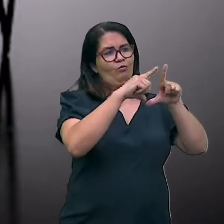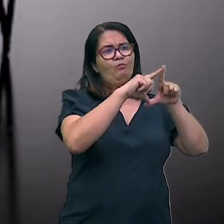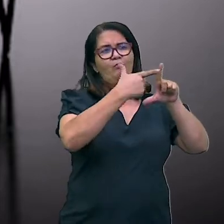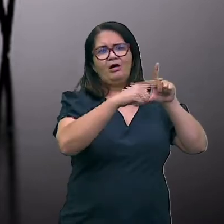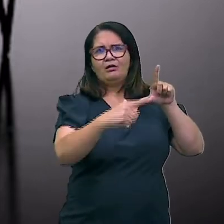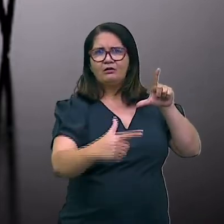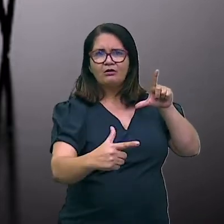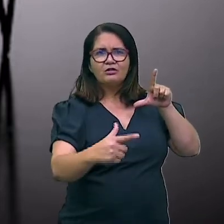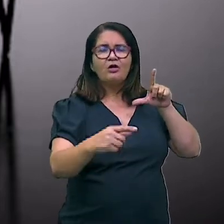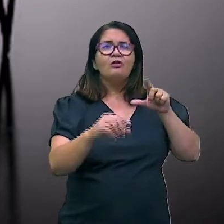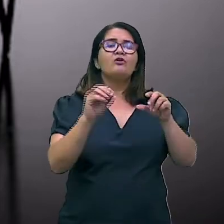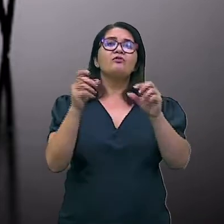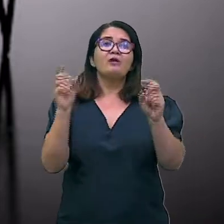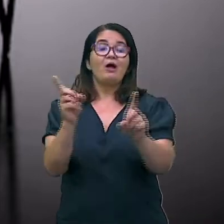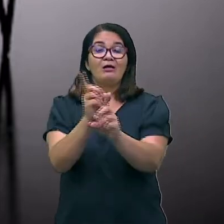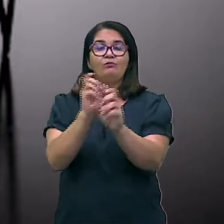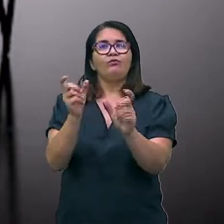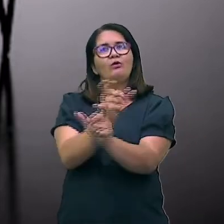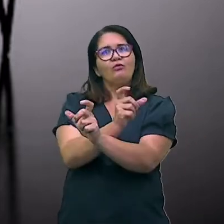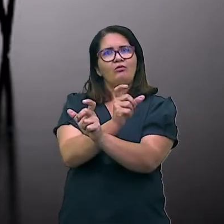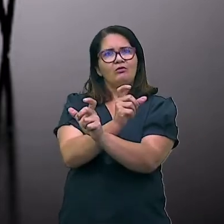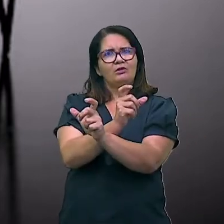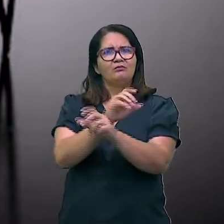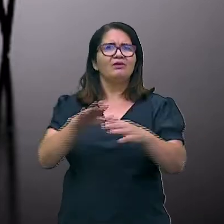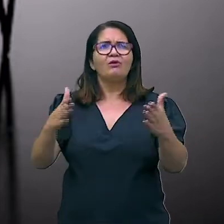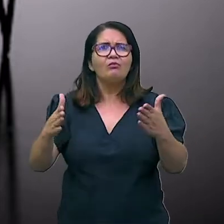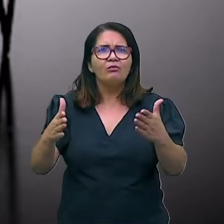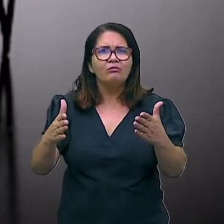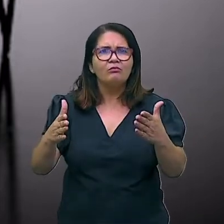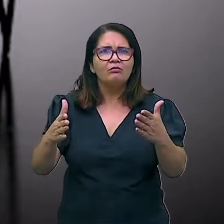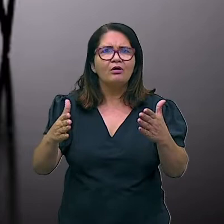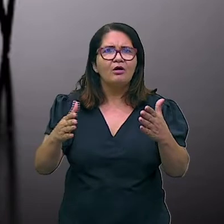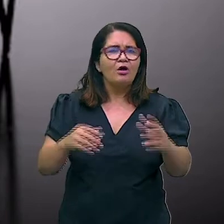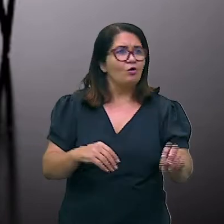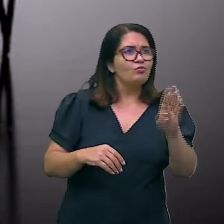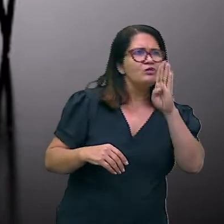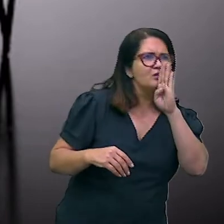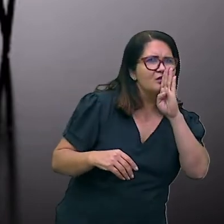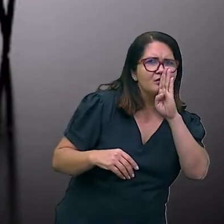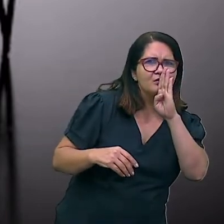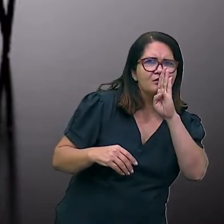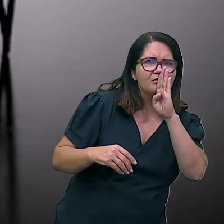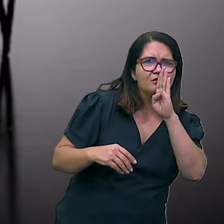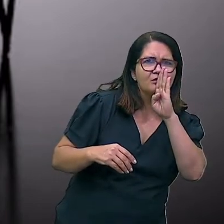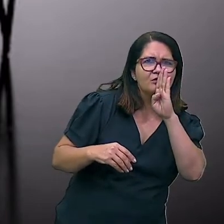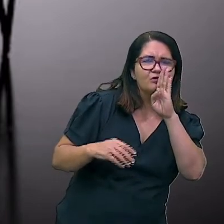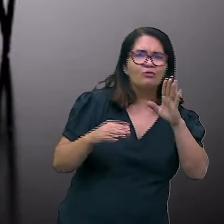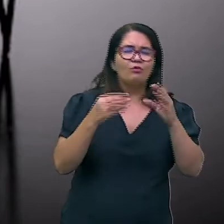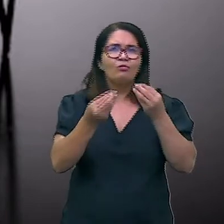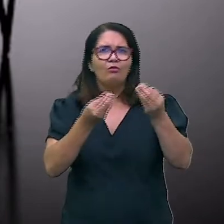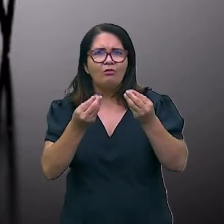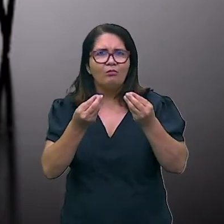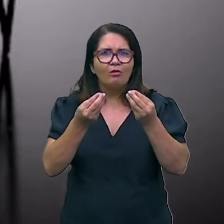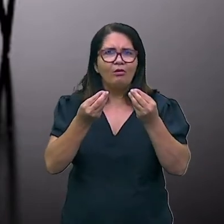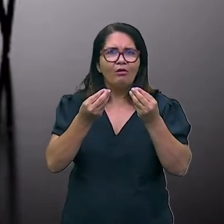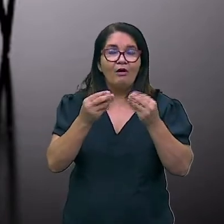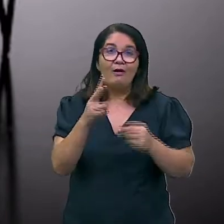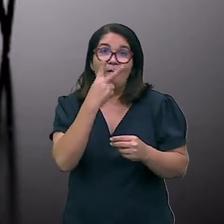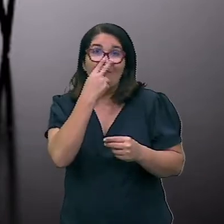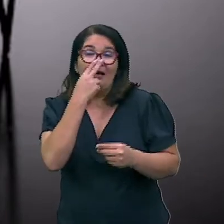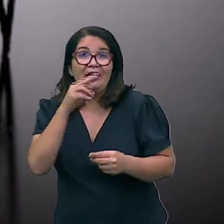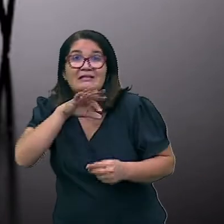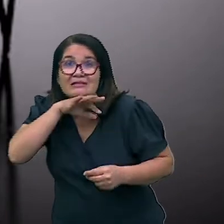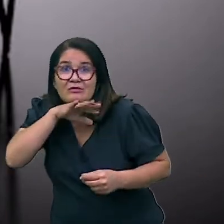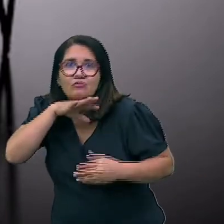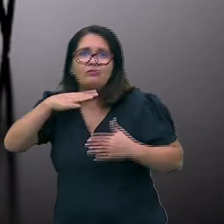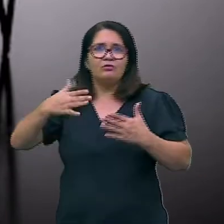silêncio, para algumas pessoas, é assustador. Percebam que aqui há uma oposição entre